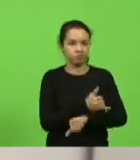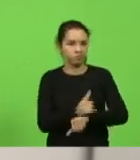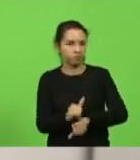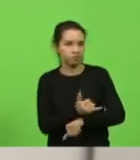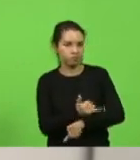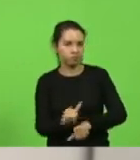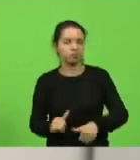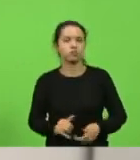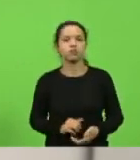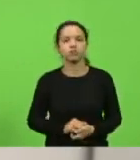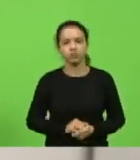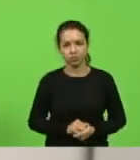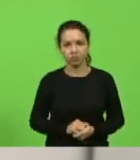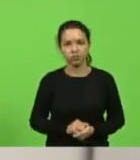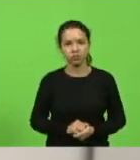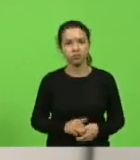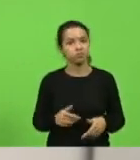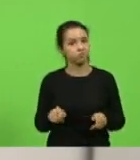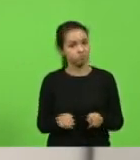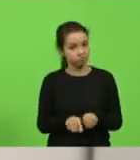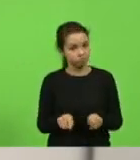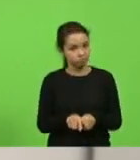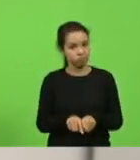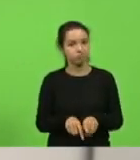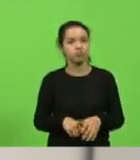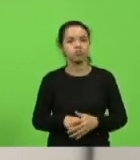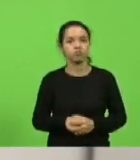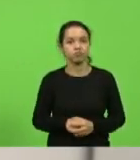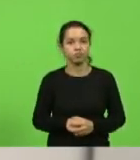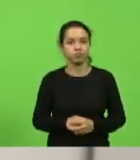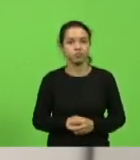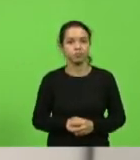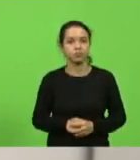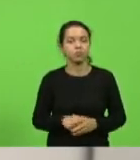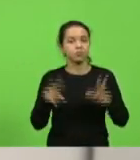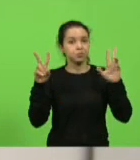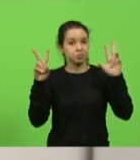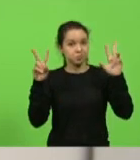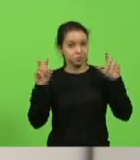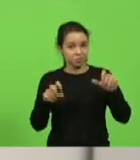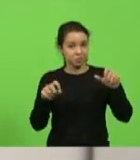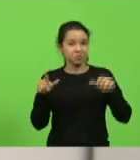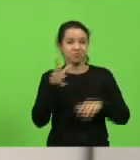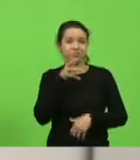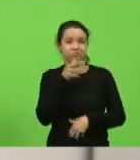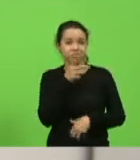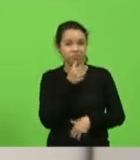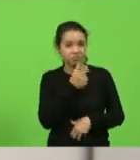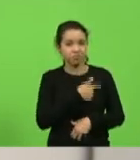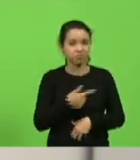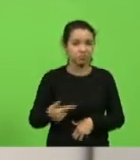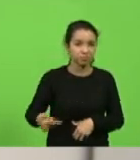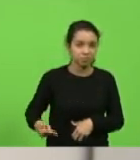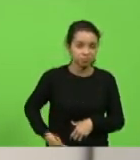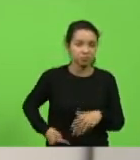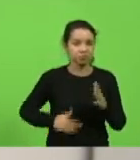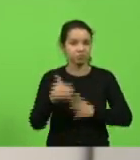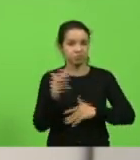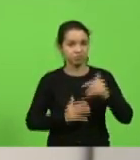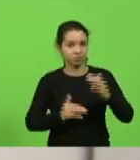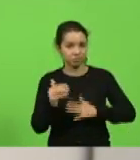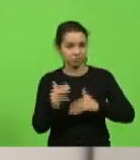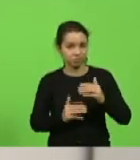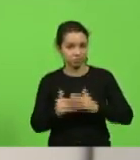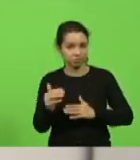providência. Além do mais, acerca da letargia do governo em agir diante de inúmeros sinais de que os